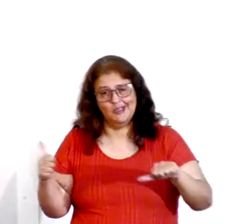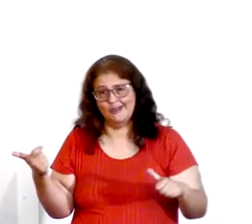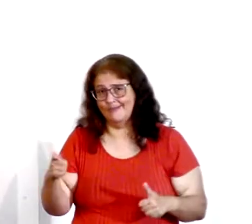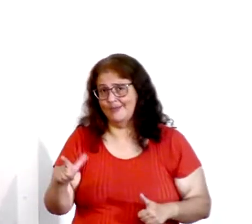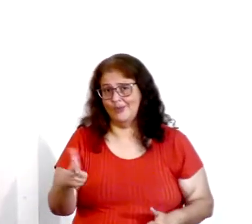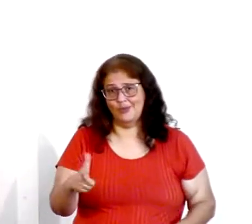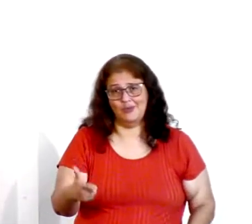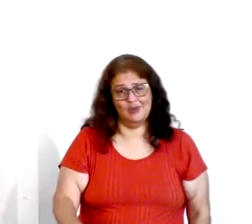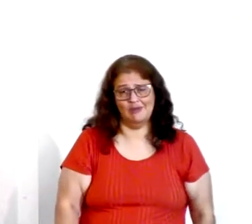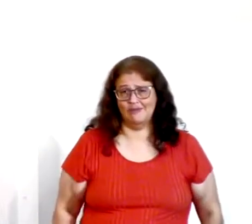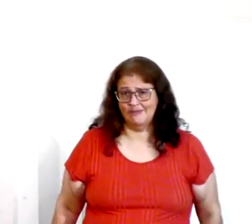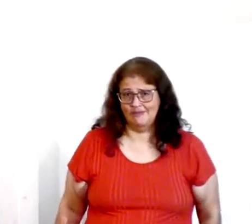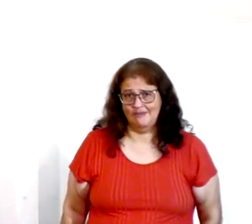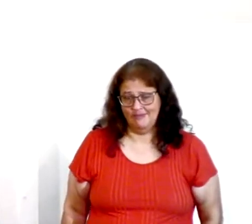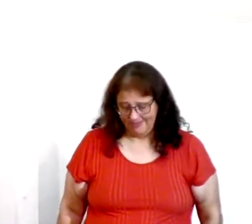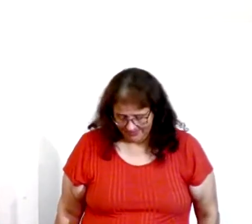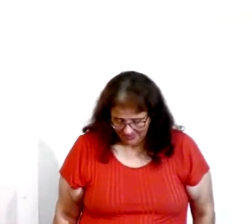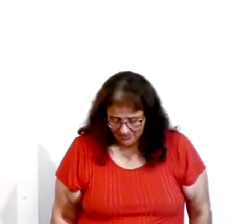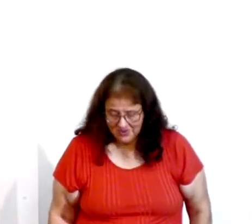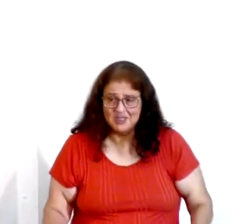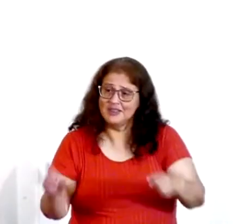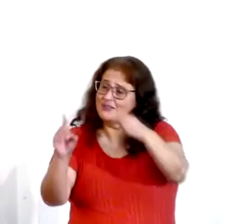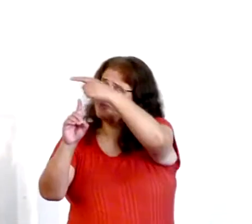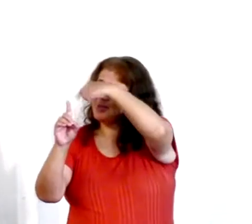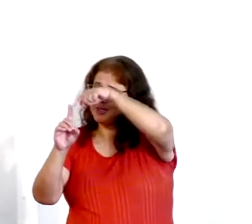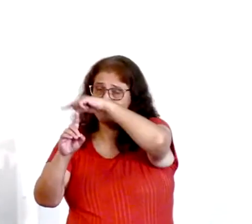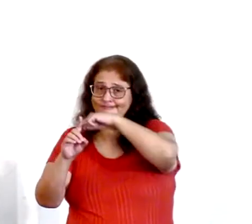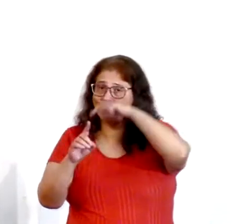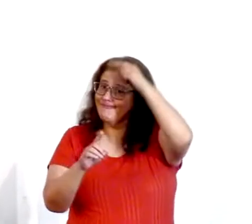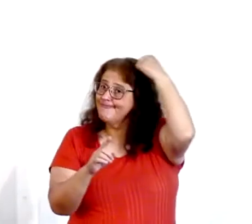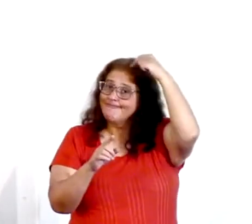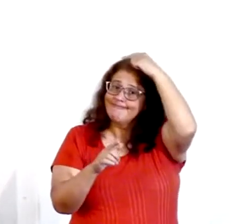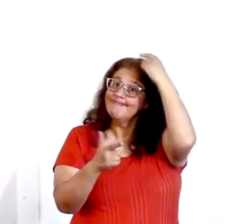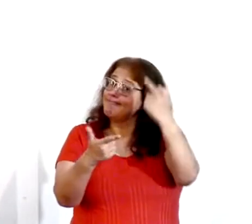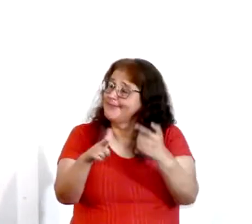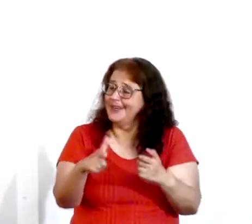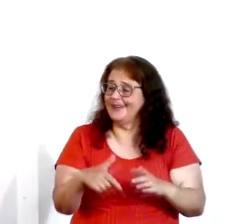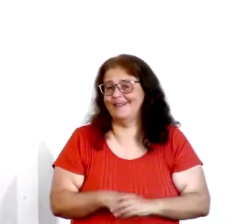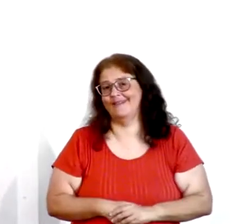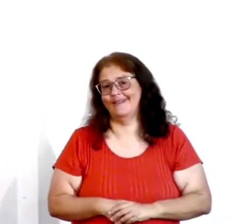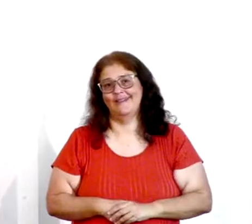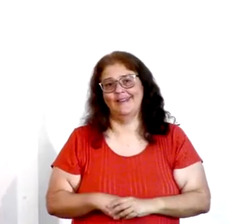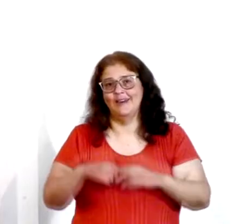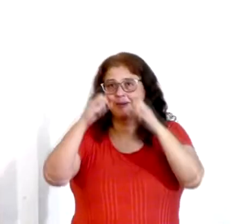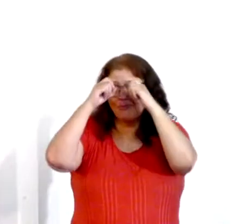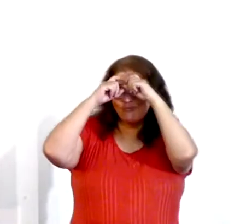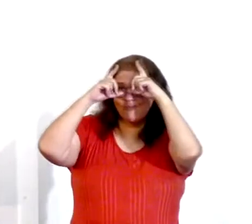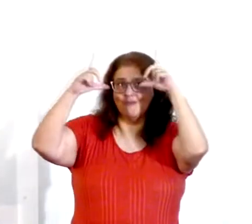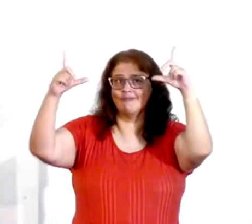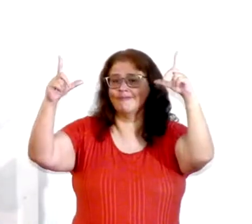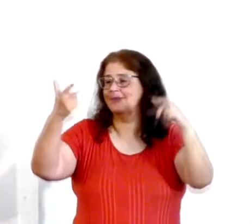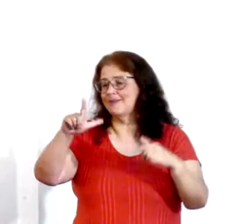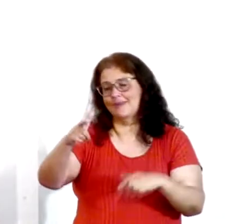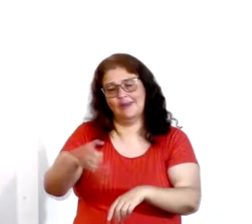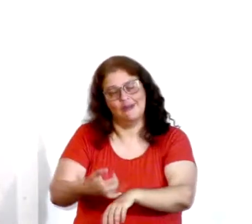não há santificação, não há crescimento espiritual, não há